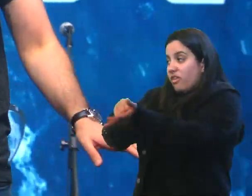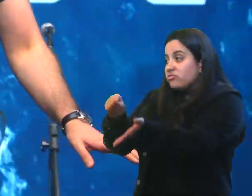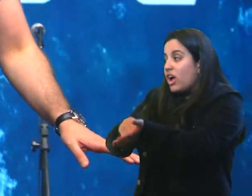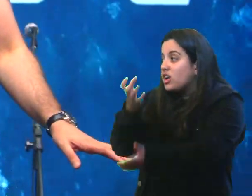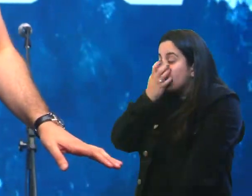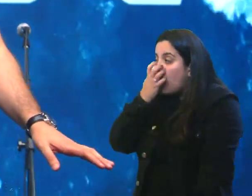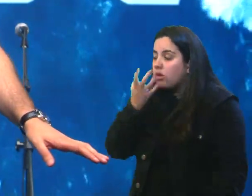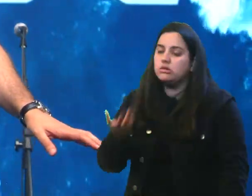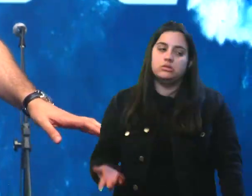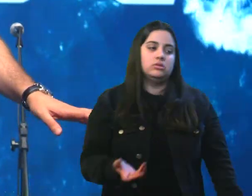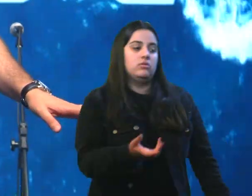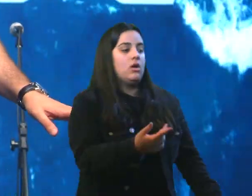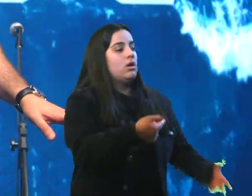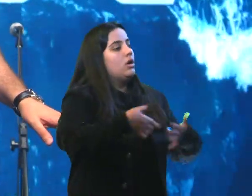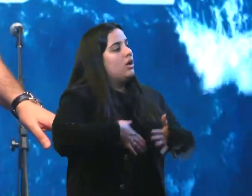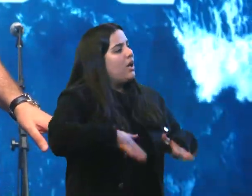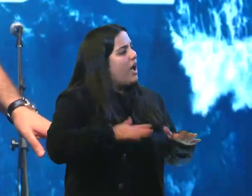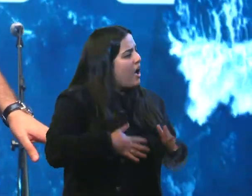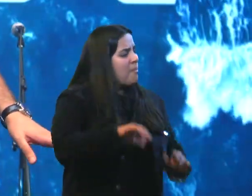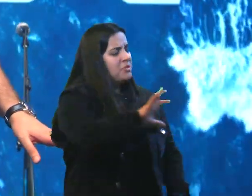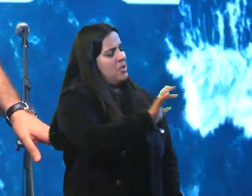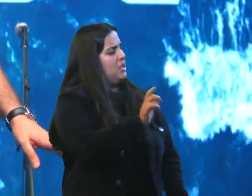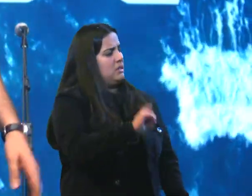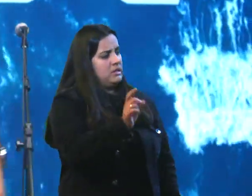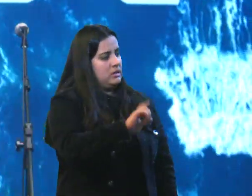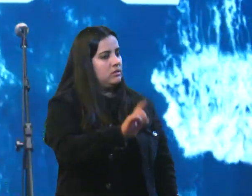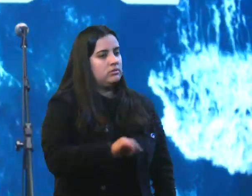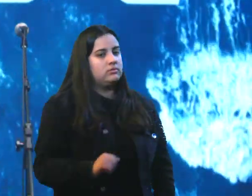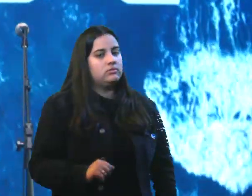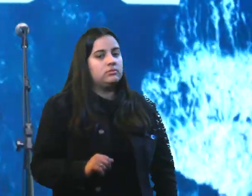calma, não é bem assim.